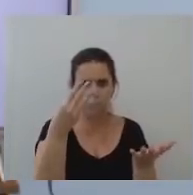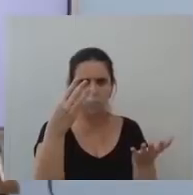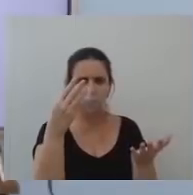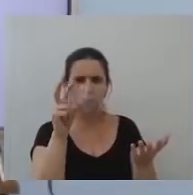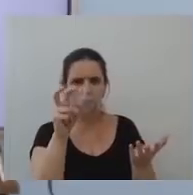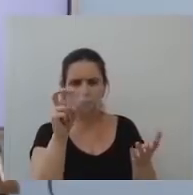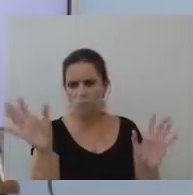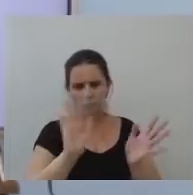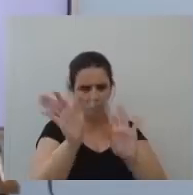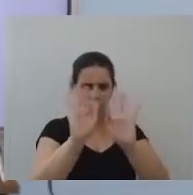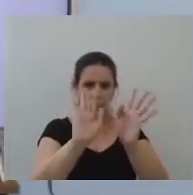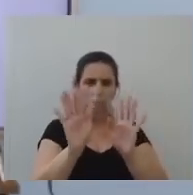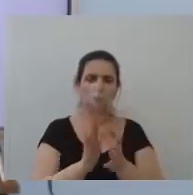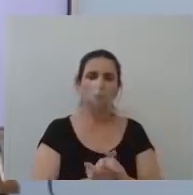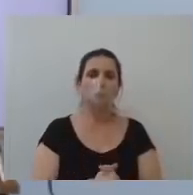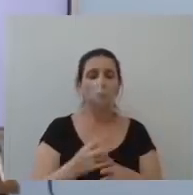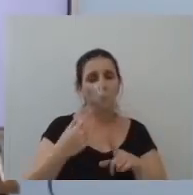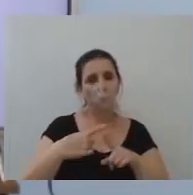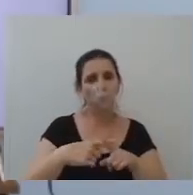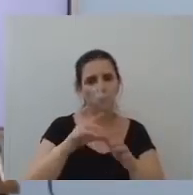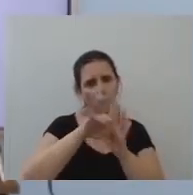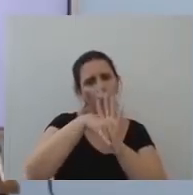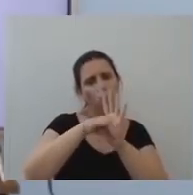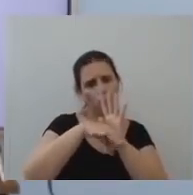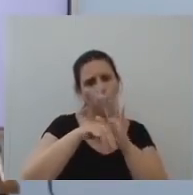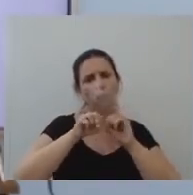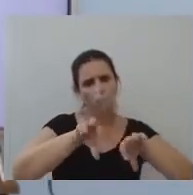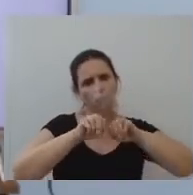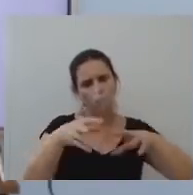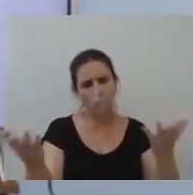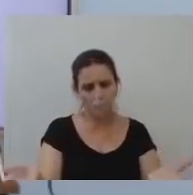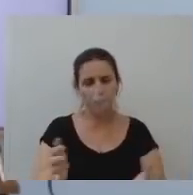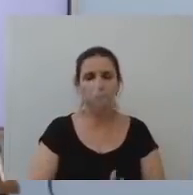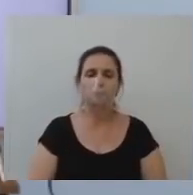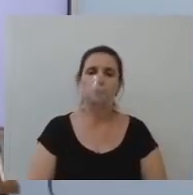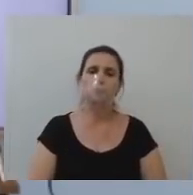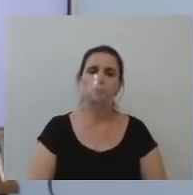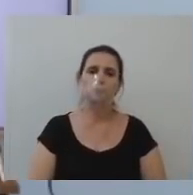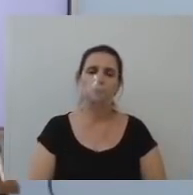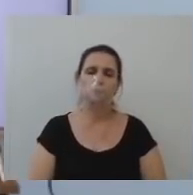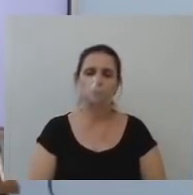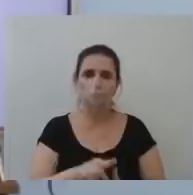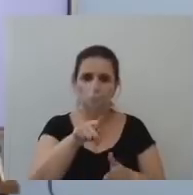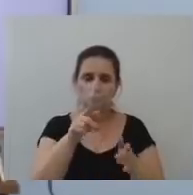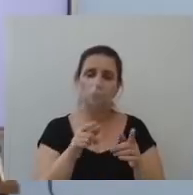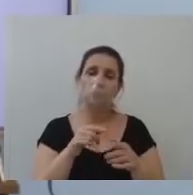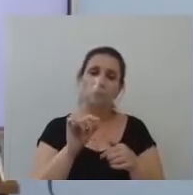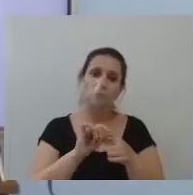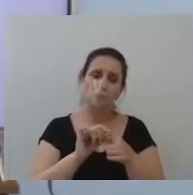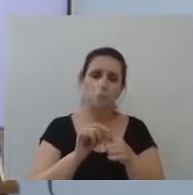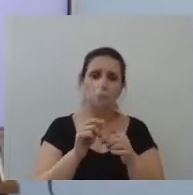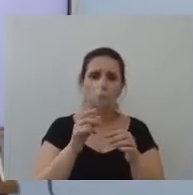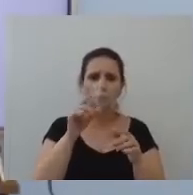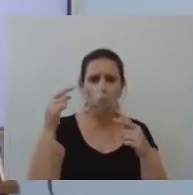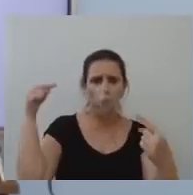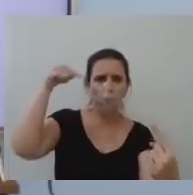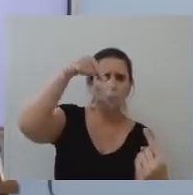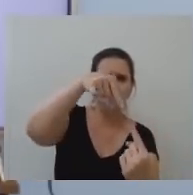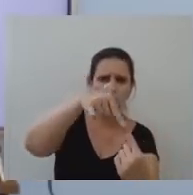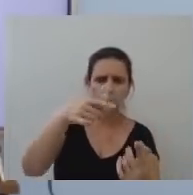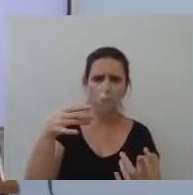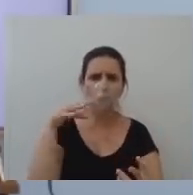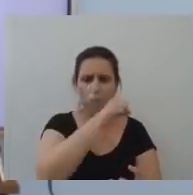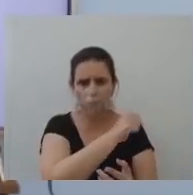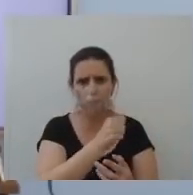3, em 6 minutos, não. Até mesmo porque a gente tem um conteúdo a ser ministrado ali. Mas que você realmente seja objetivo na